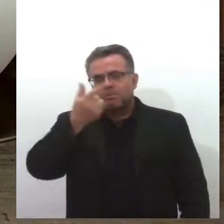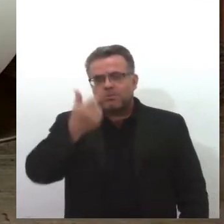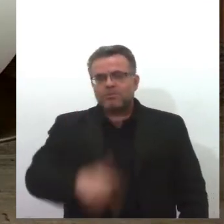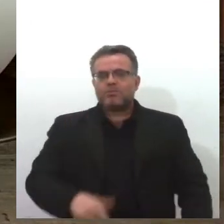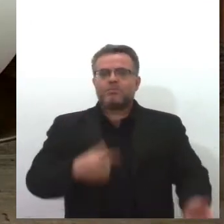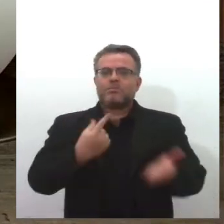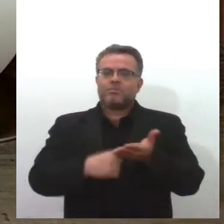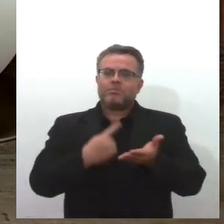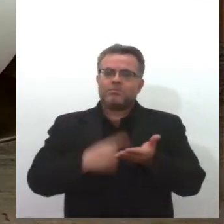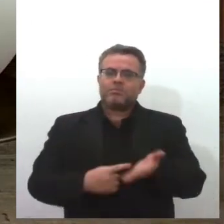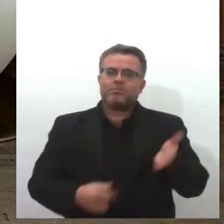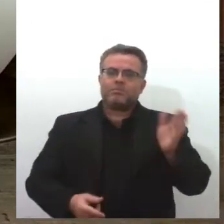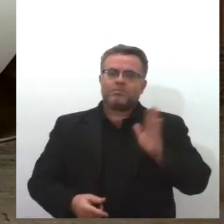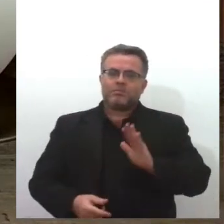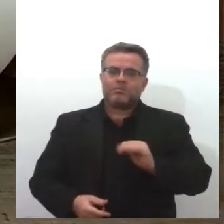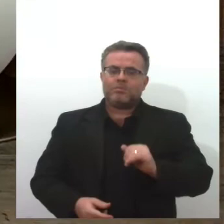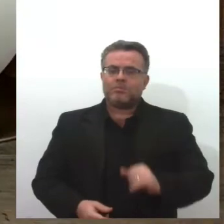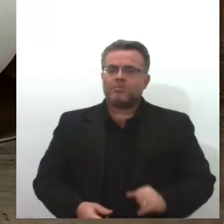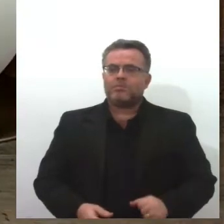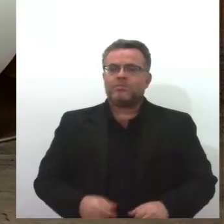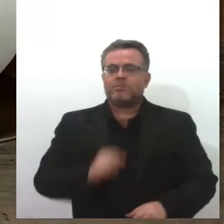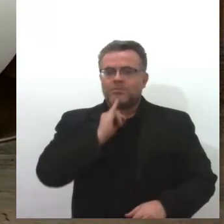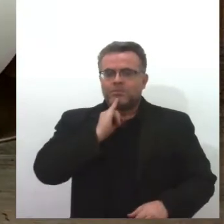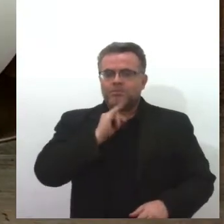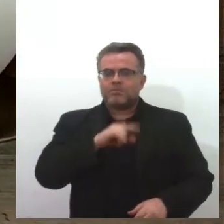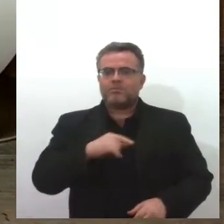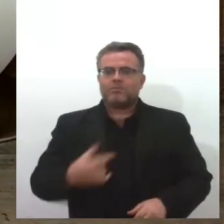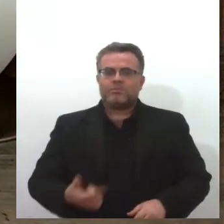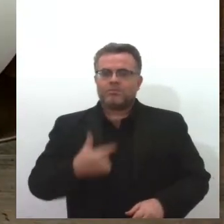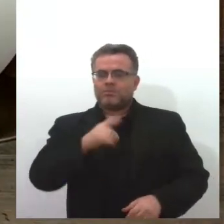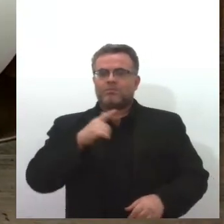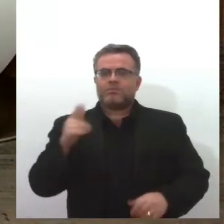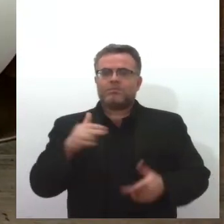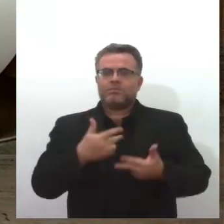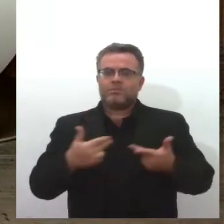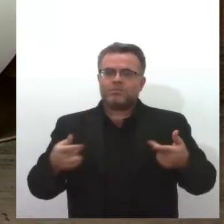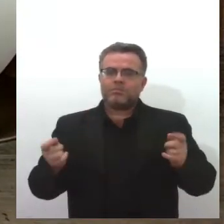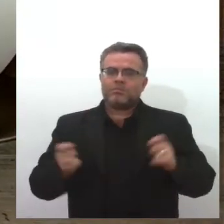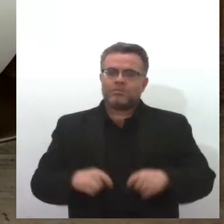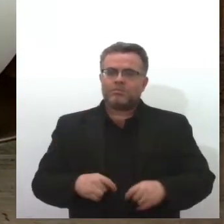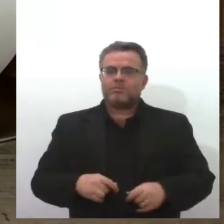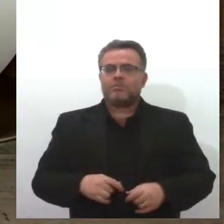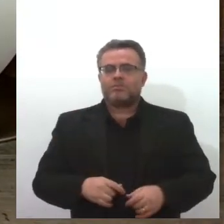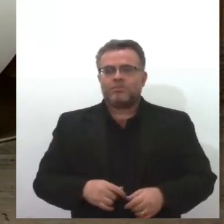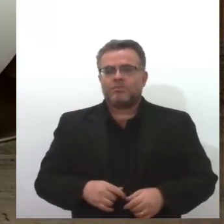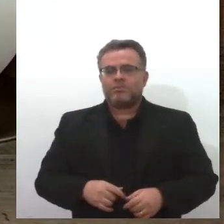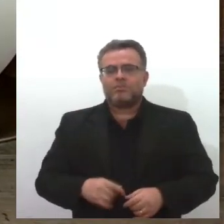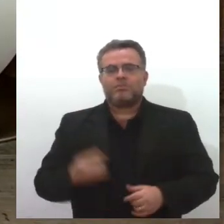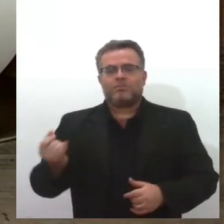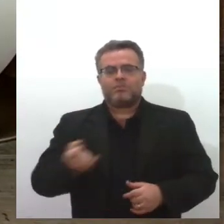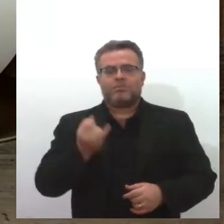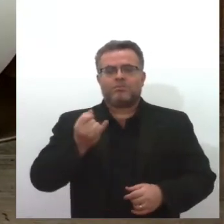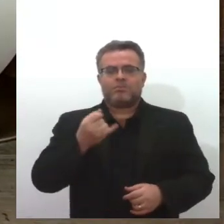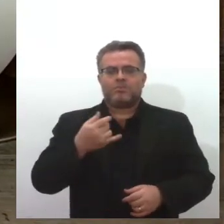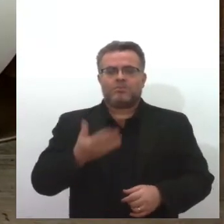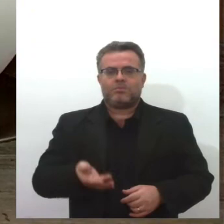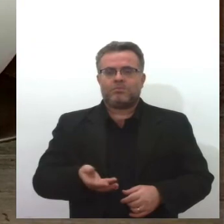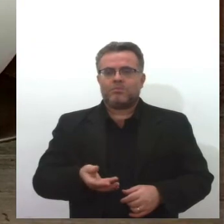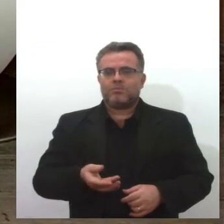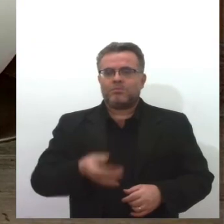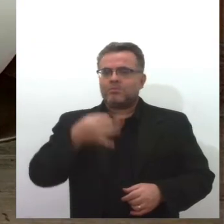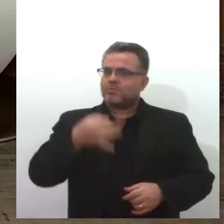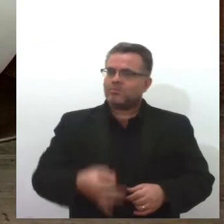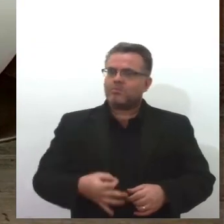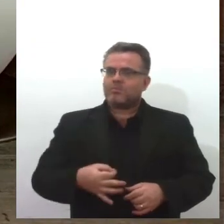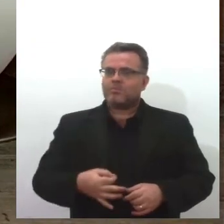bons negócios aí em Itabaiana. Verdade. E que outros eventos como esses venham, porque são importantes para o Estado, né? Com certeza. Esse evento, inclusive,